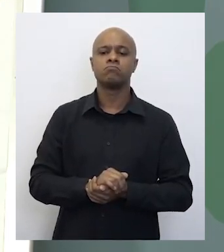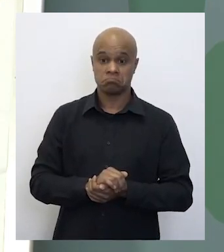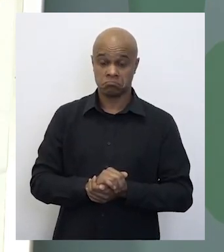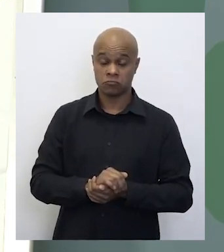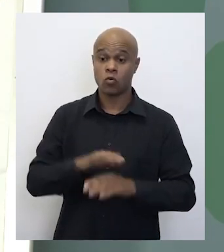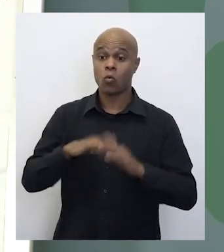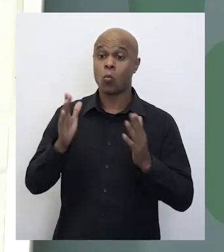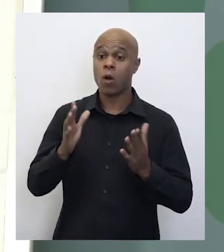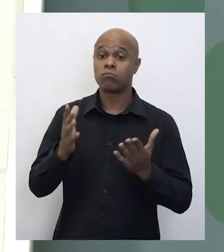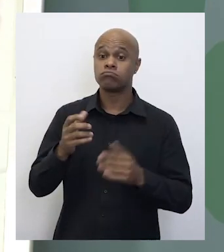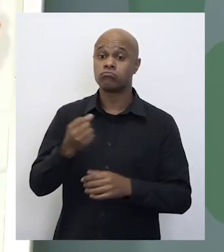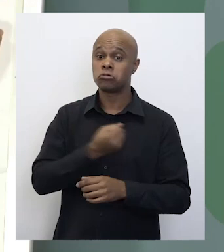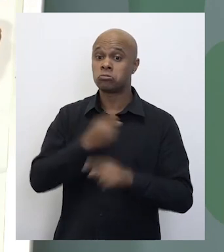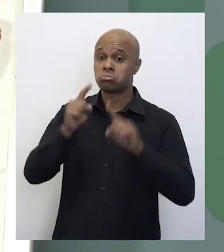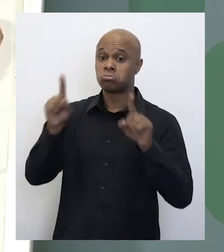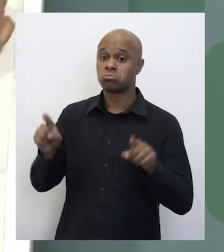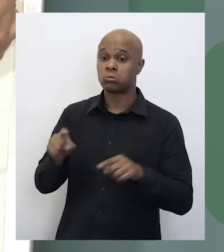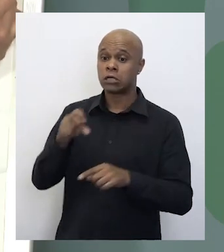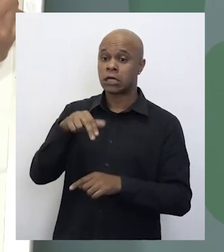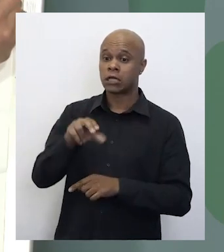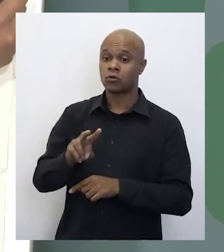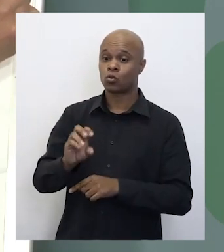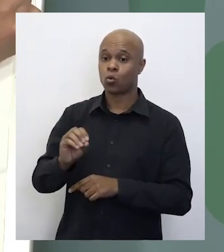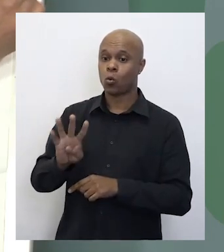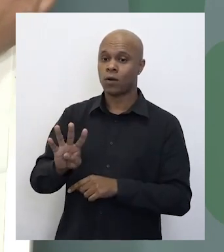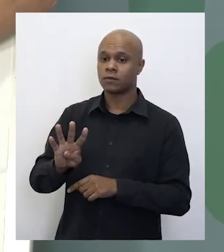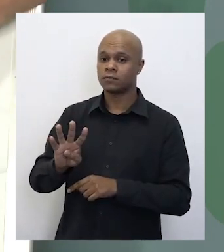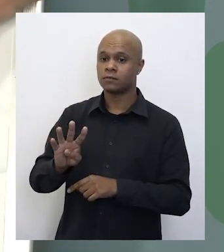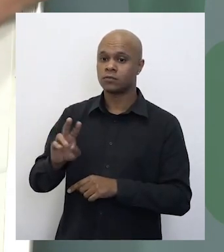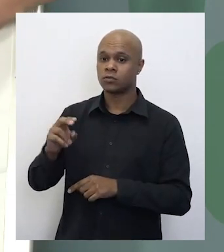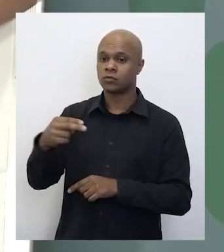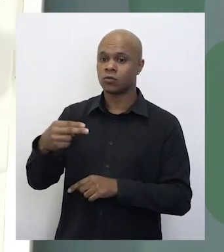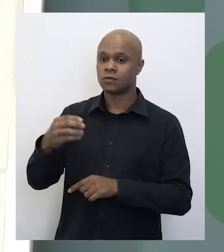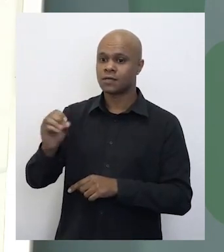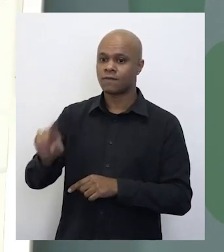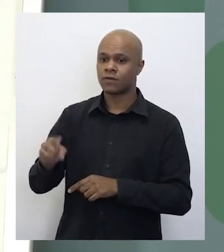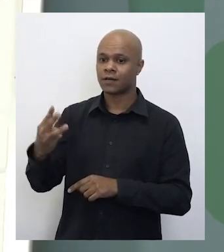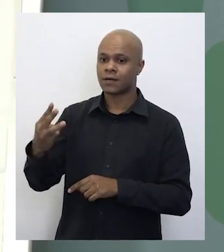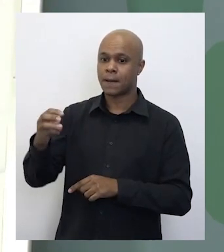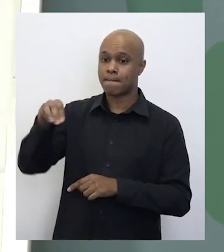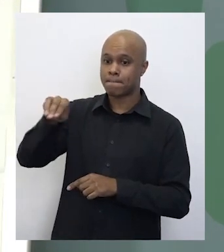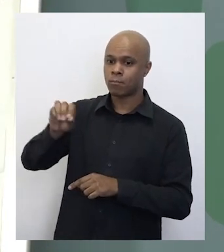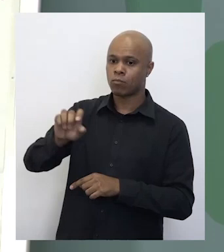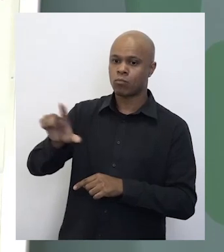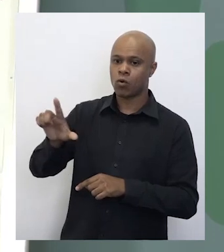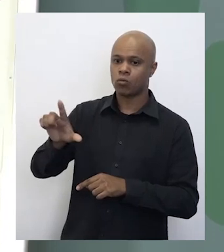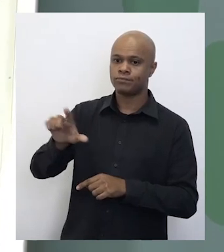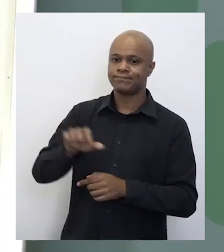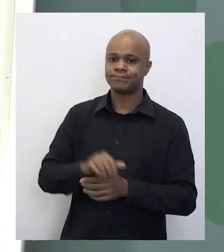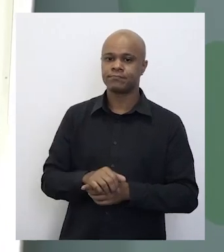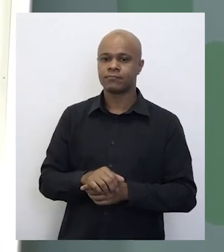é a concentração do N2O4 no equilíbrio? É 0,3 mol por litro. Qual é a concentração